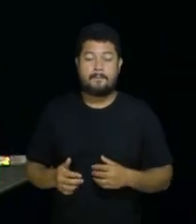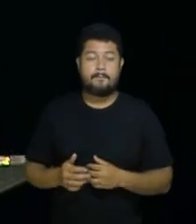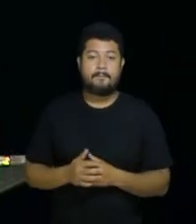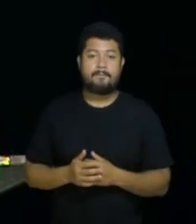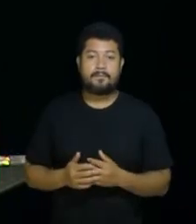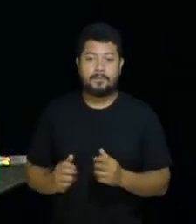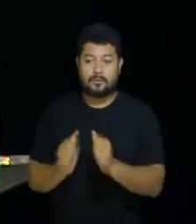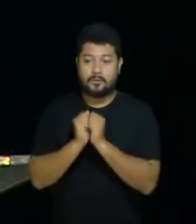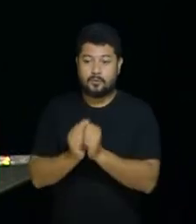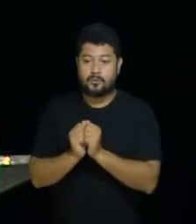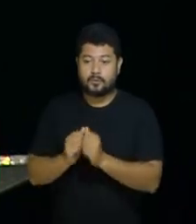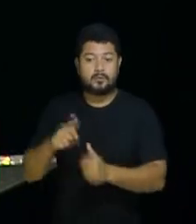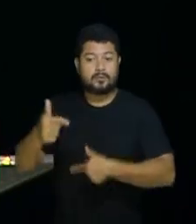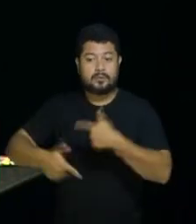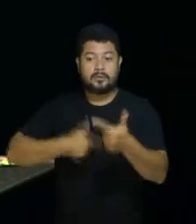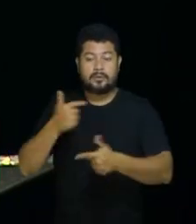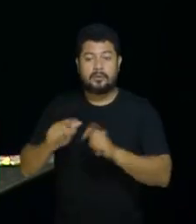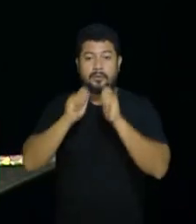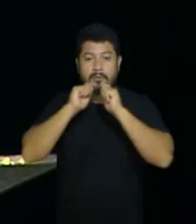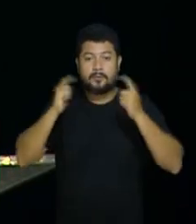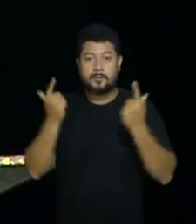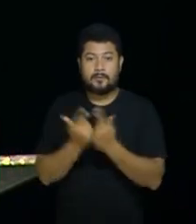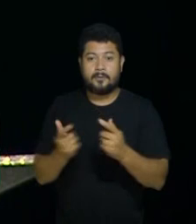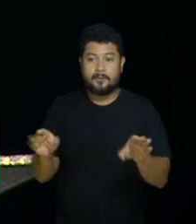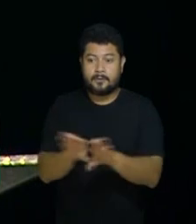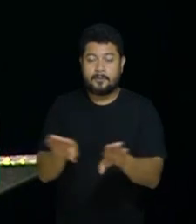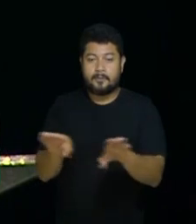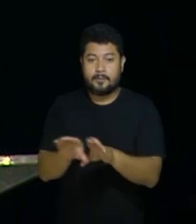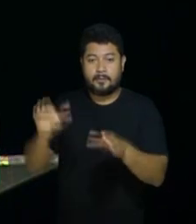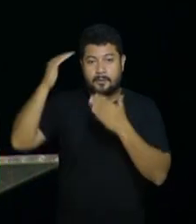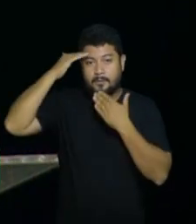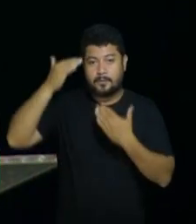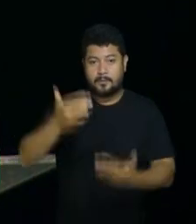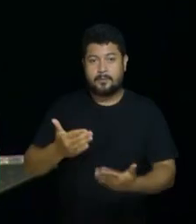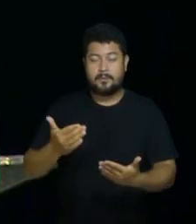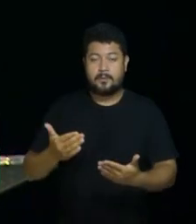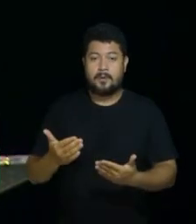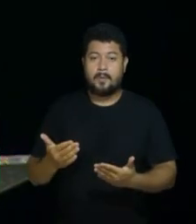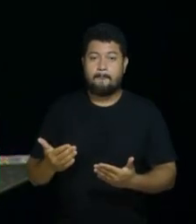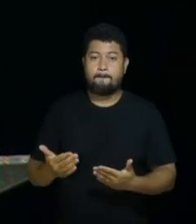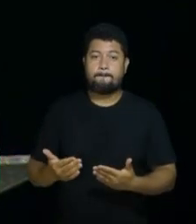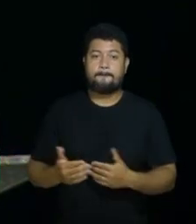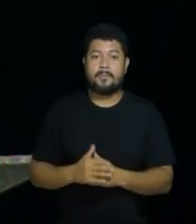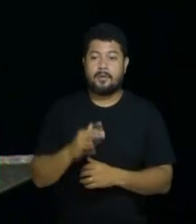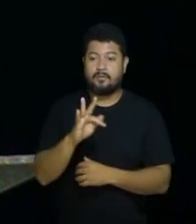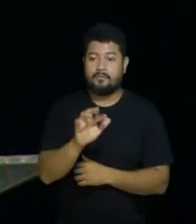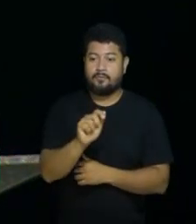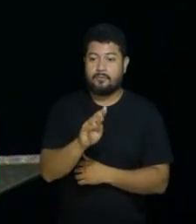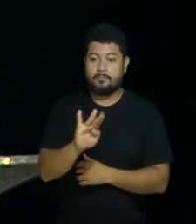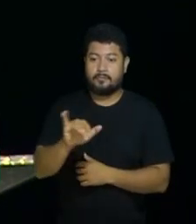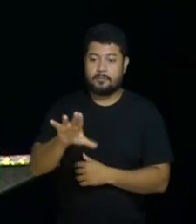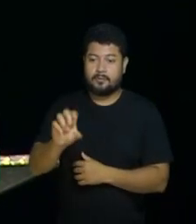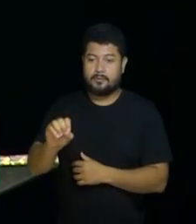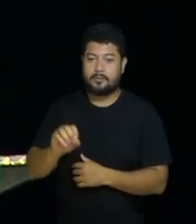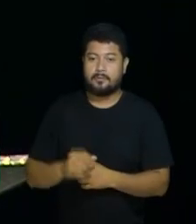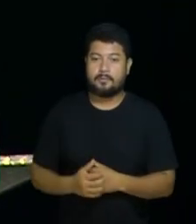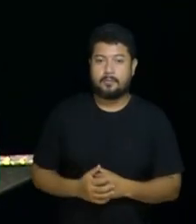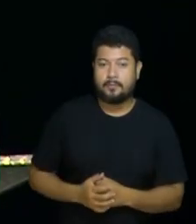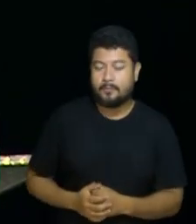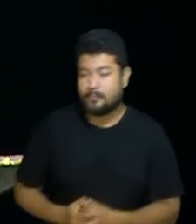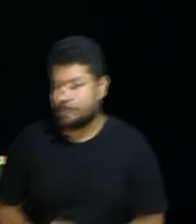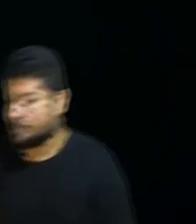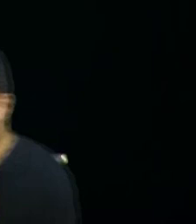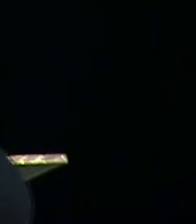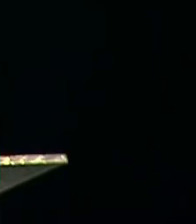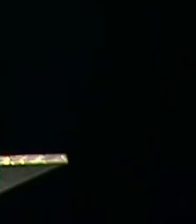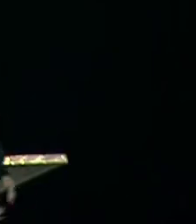Assembleia Legislativa. Também quero aqui agradecer, além do governador Jorginho Melo, o Fabiano, secretário da Proteção e Defesa Civil,